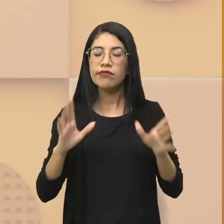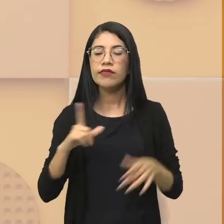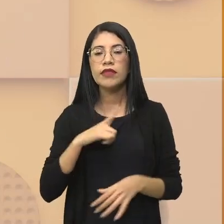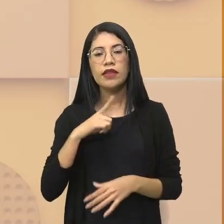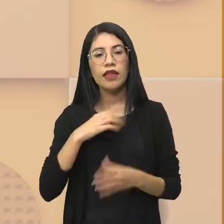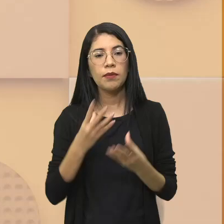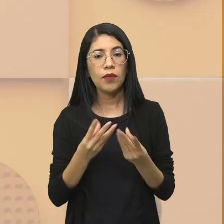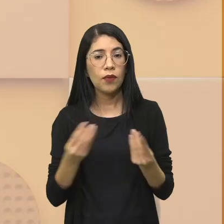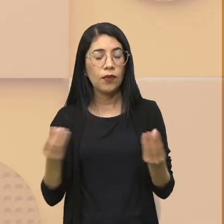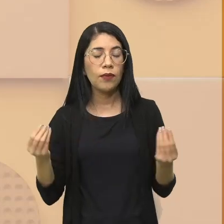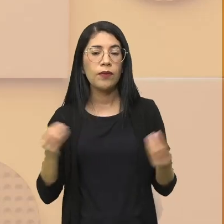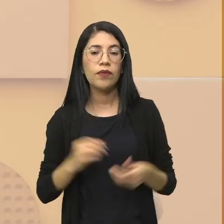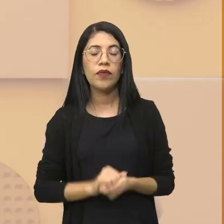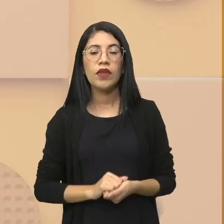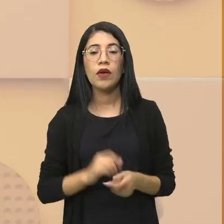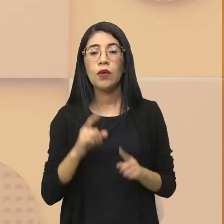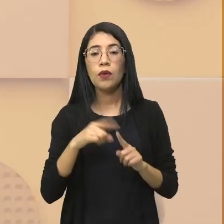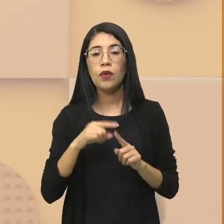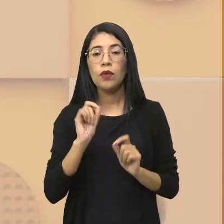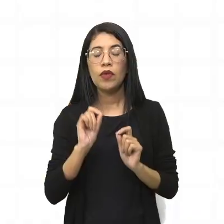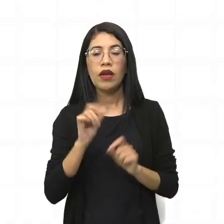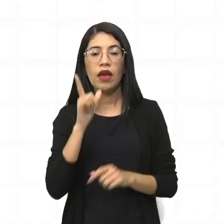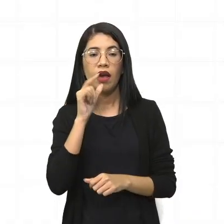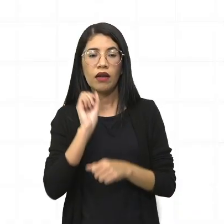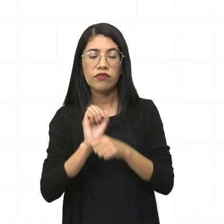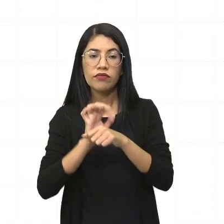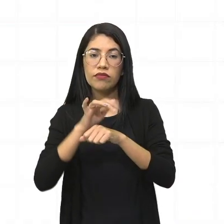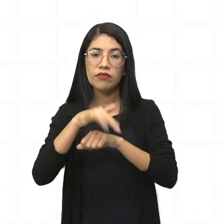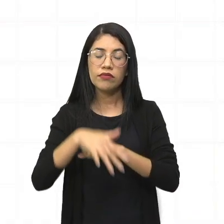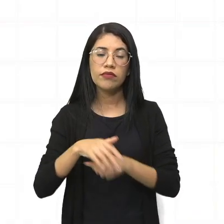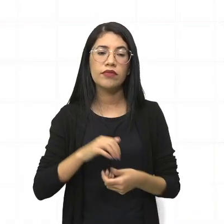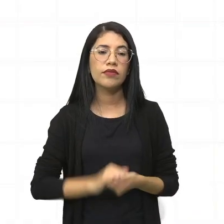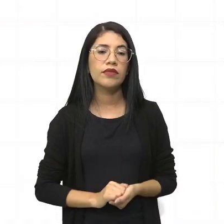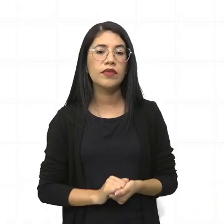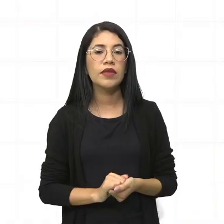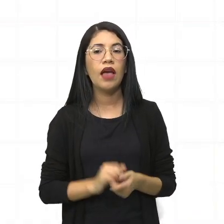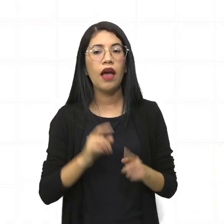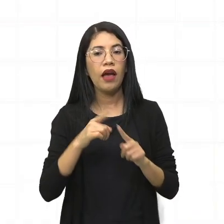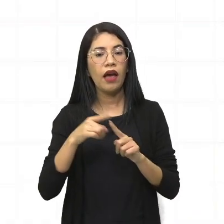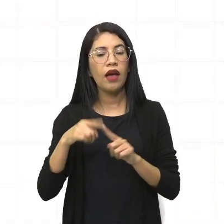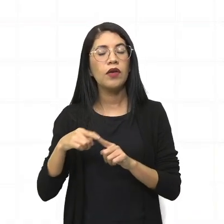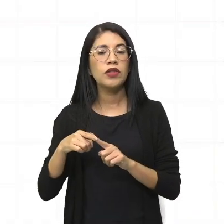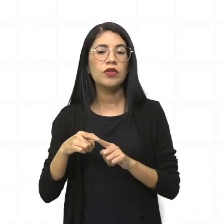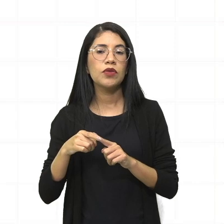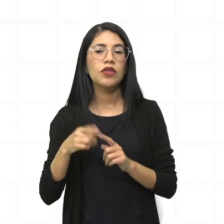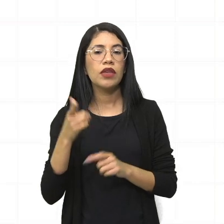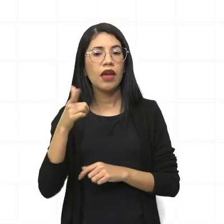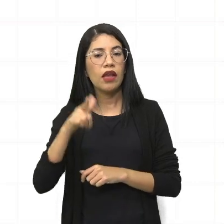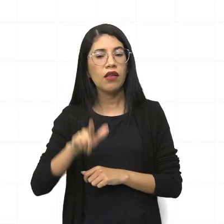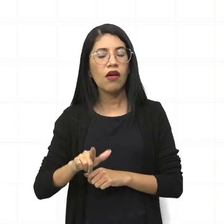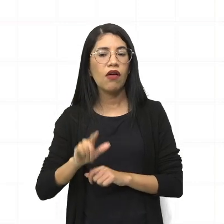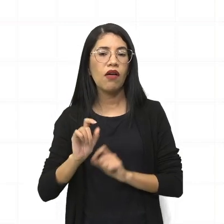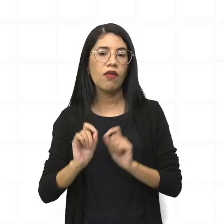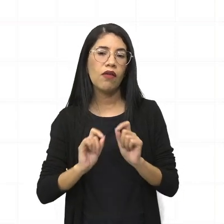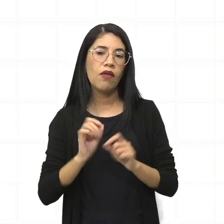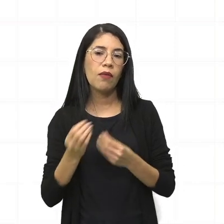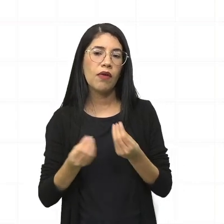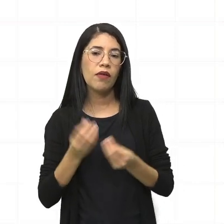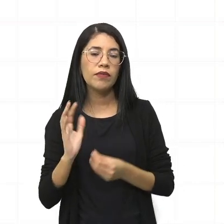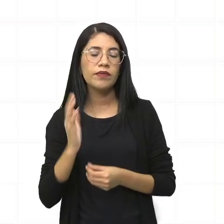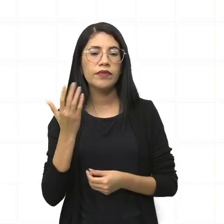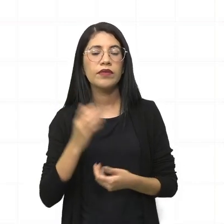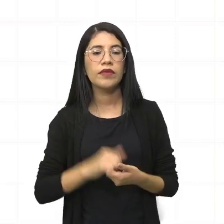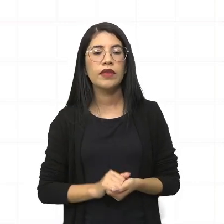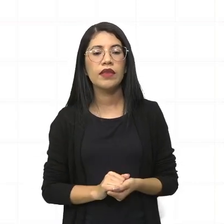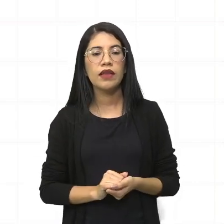uma dessas fontes é a energia hidrelétrica, onde é uma forma de energia renovável obtida a partir